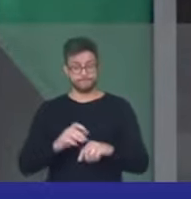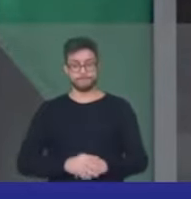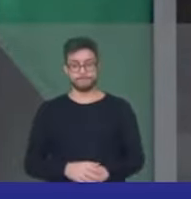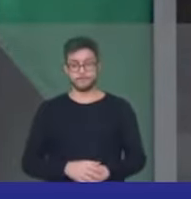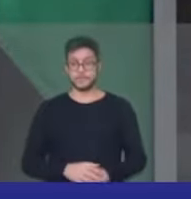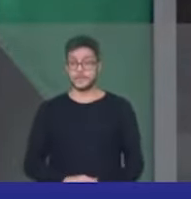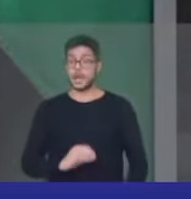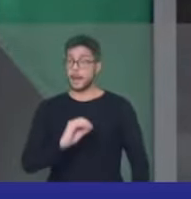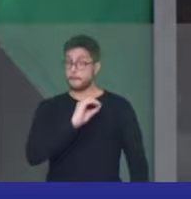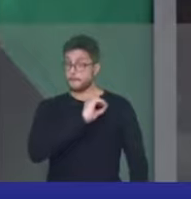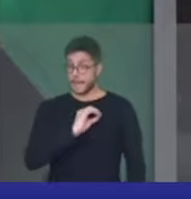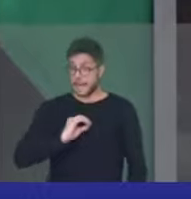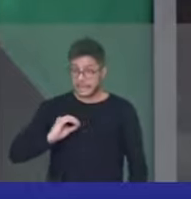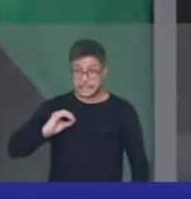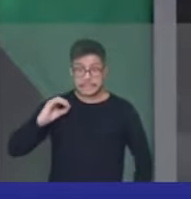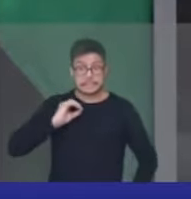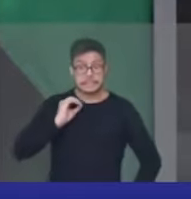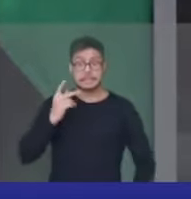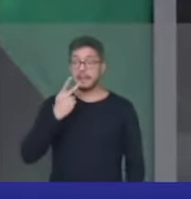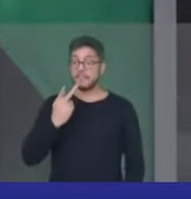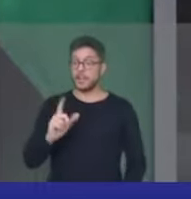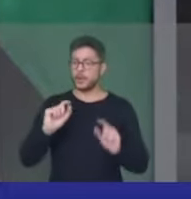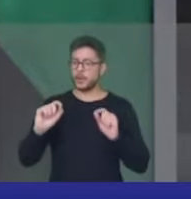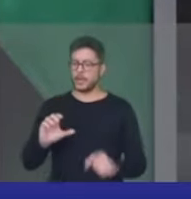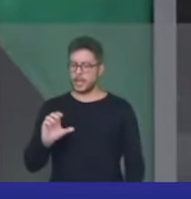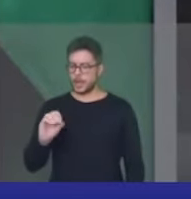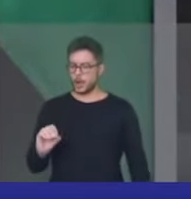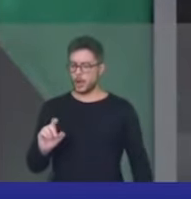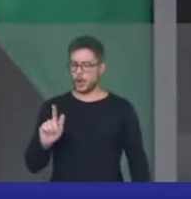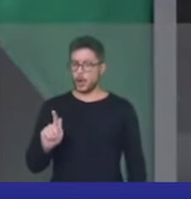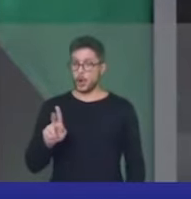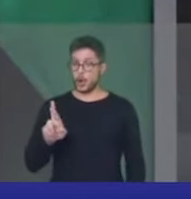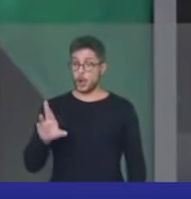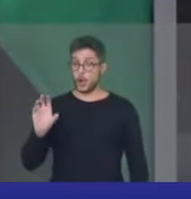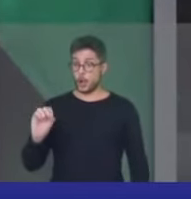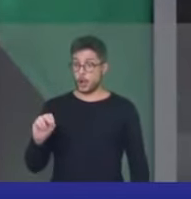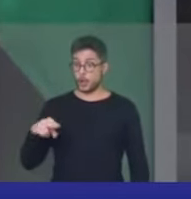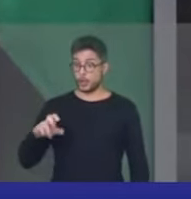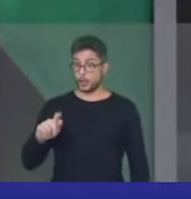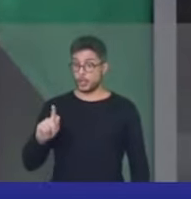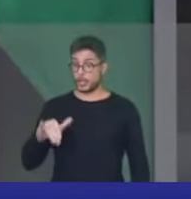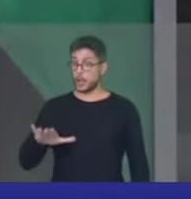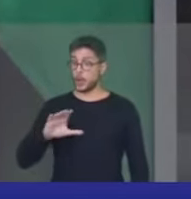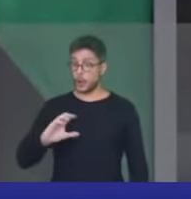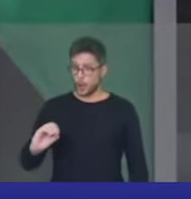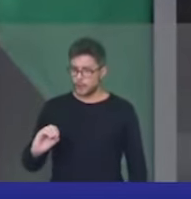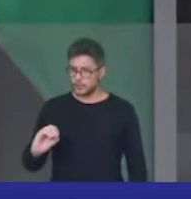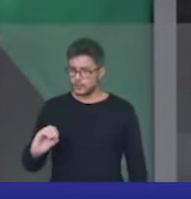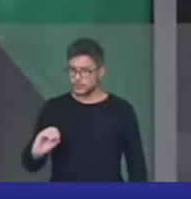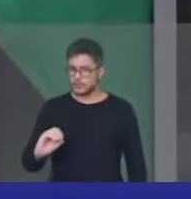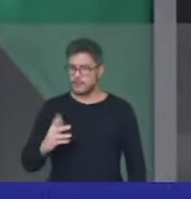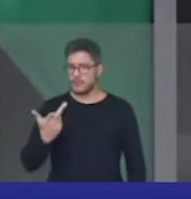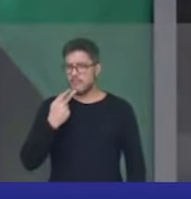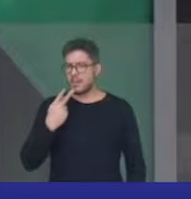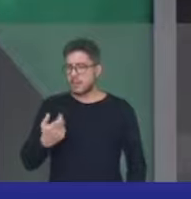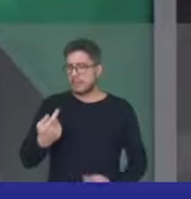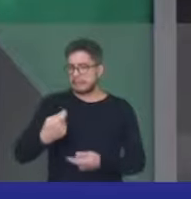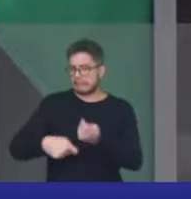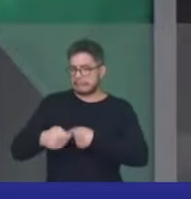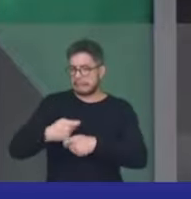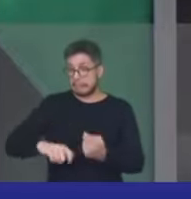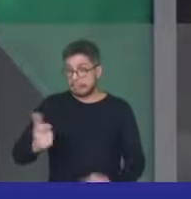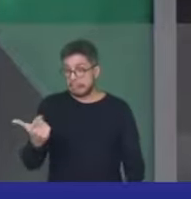Silva chamar de ogro negócio aquele que produz alimentos vem o ministro da Agricultura